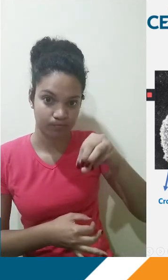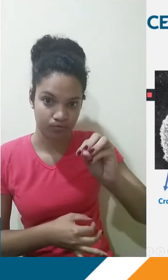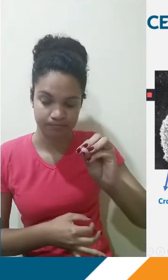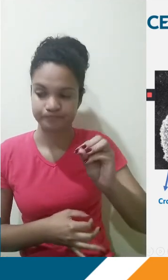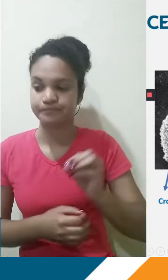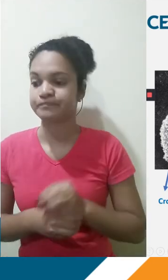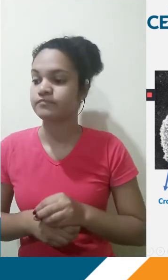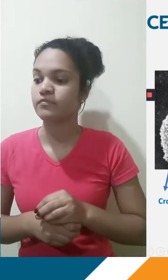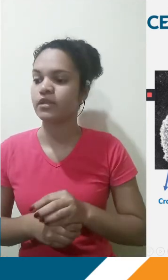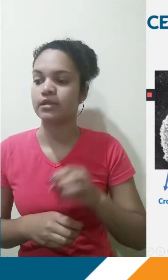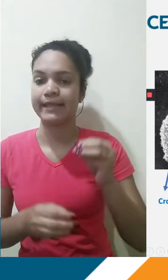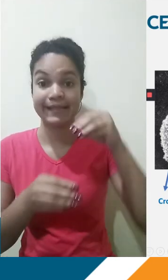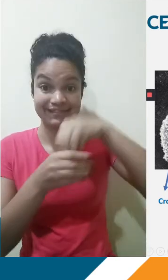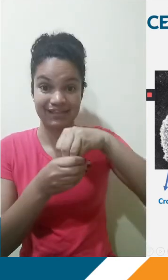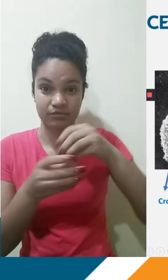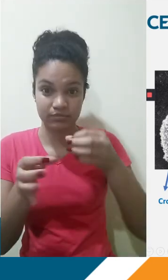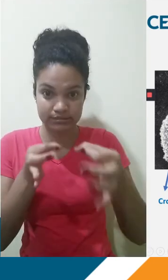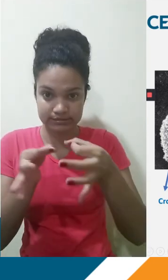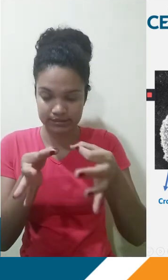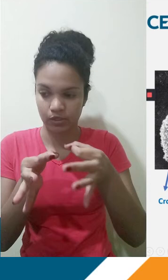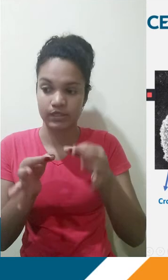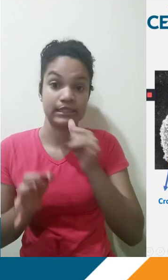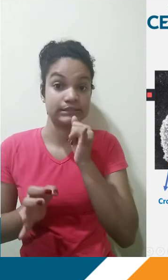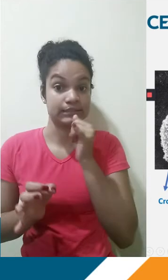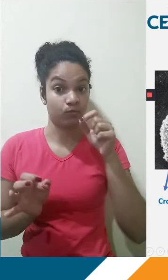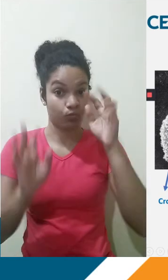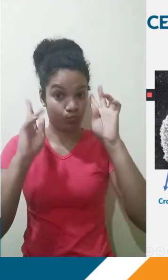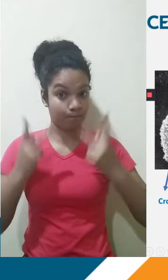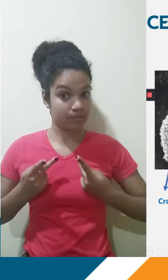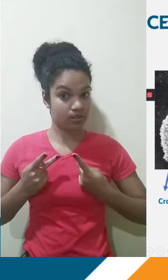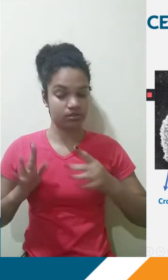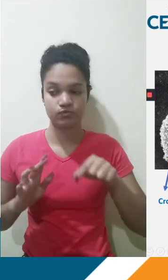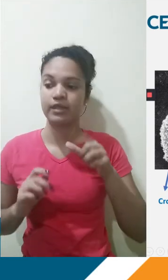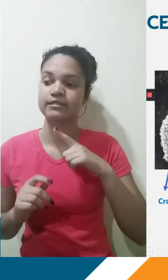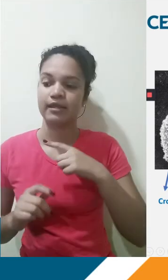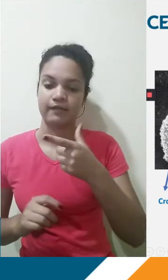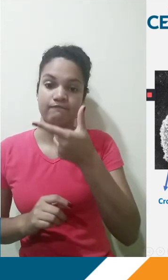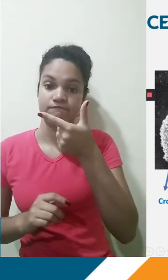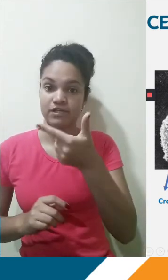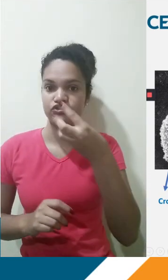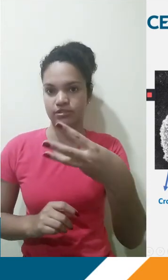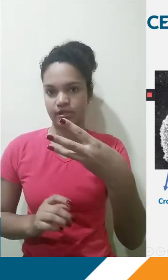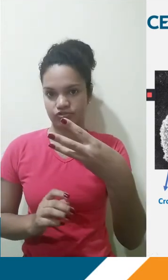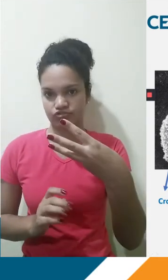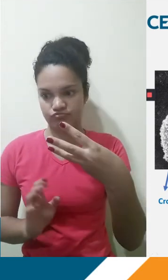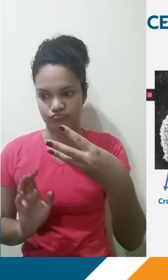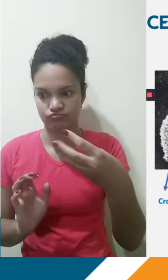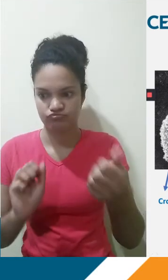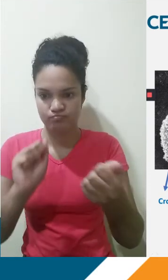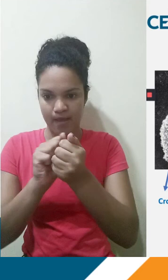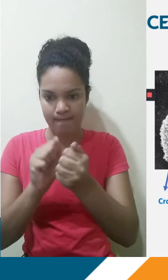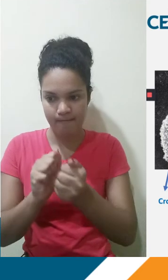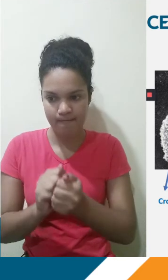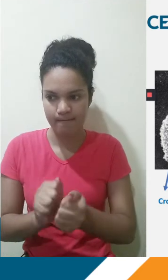célula, nós temos, no caso da espécie humana, esses 23 pares de cromossomos, que é o chamado